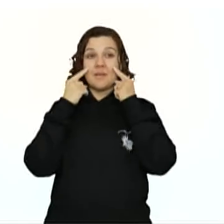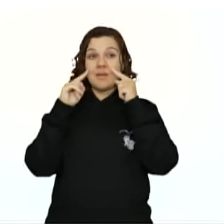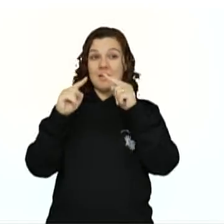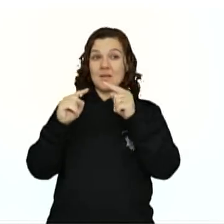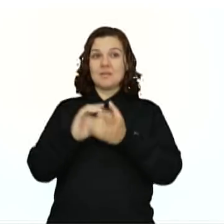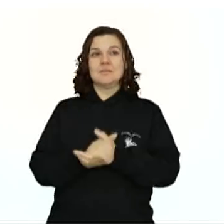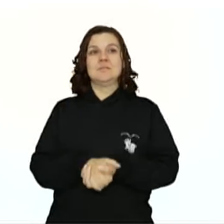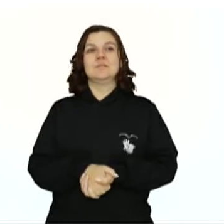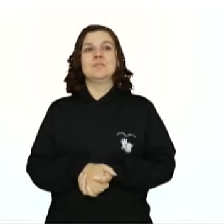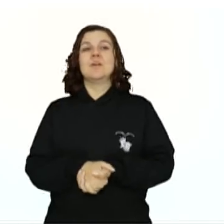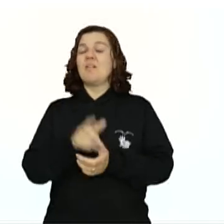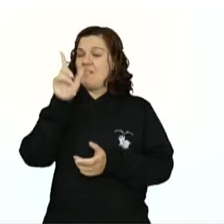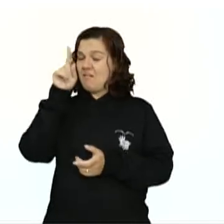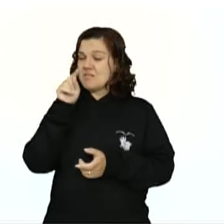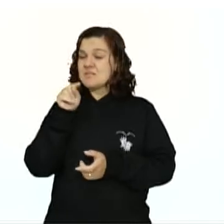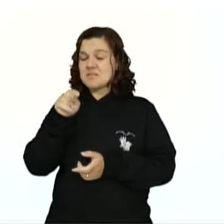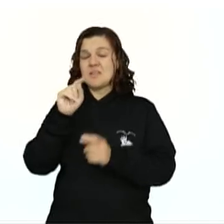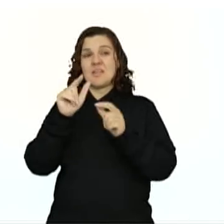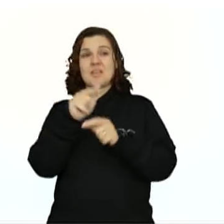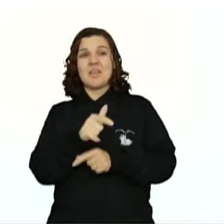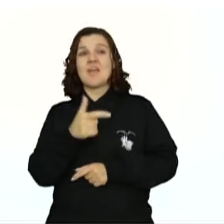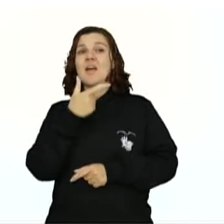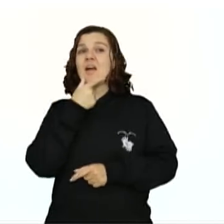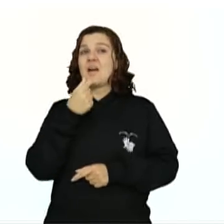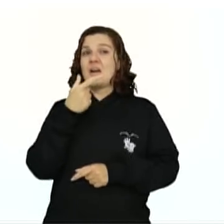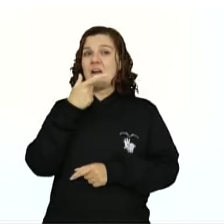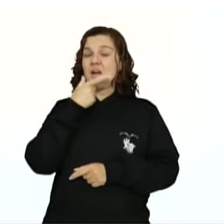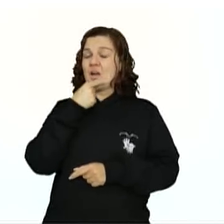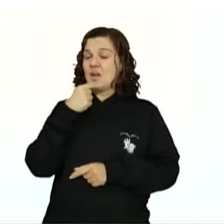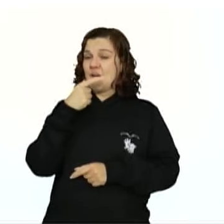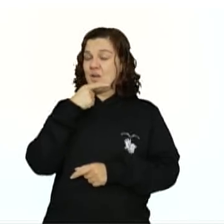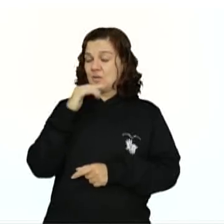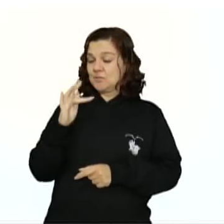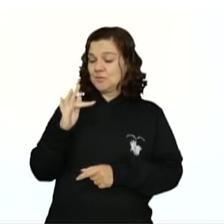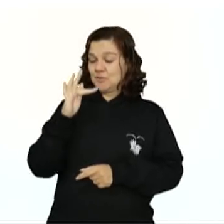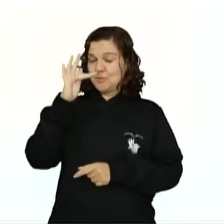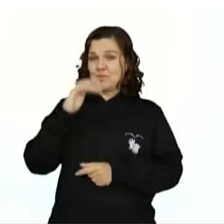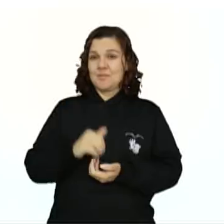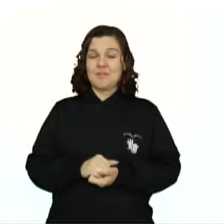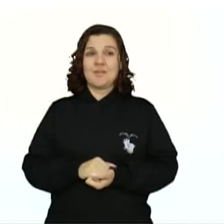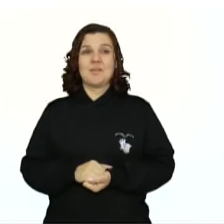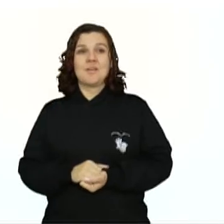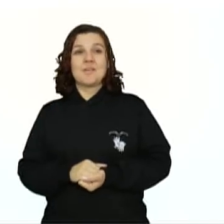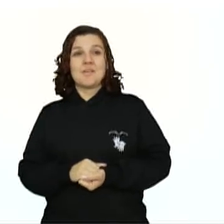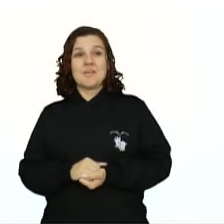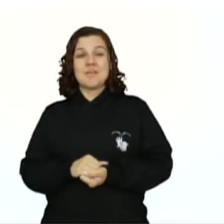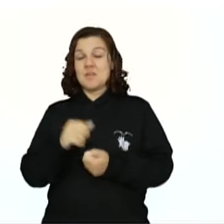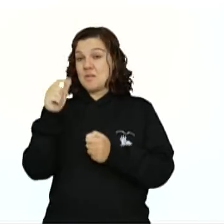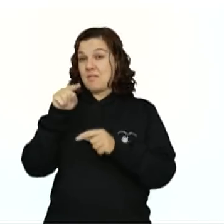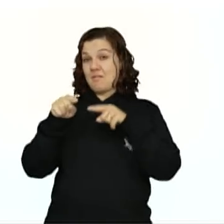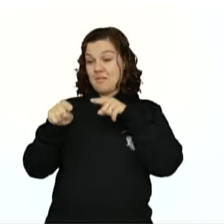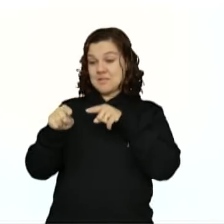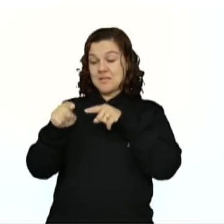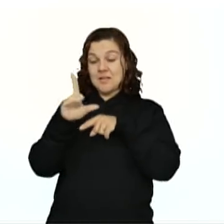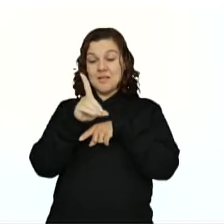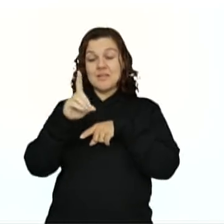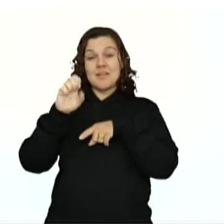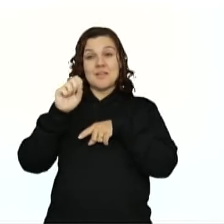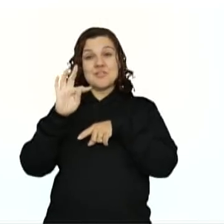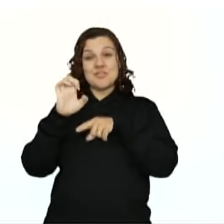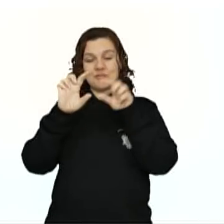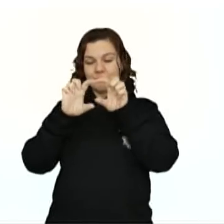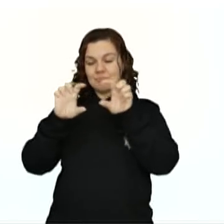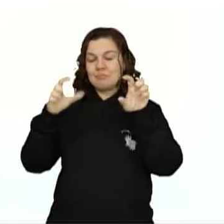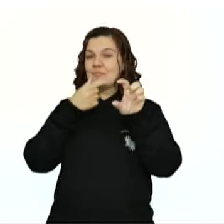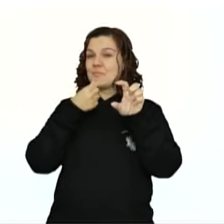isso mesmo, garoto do destino. Vamos para esse quiz, fazer análise. A expressão garoto do